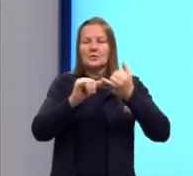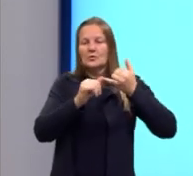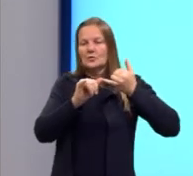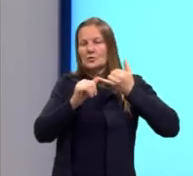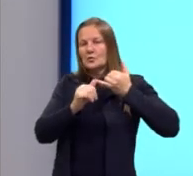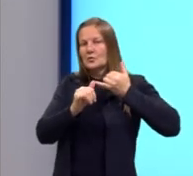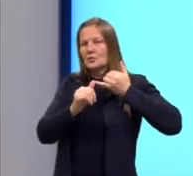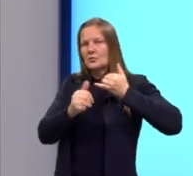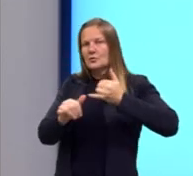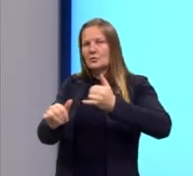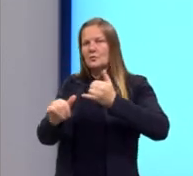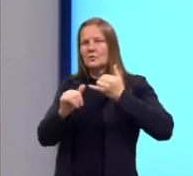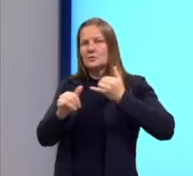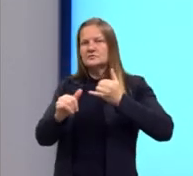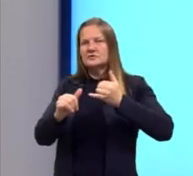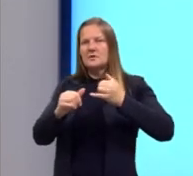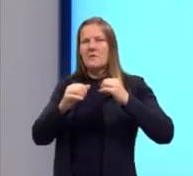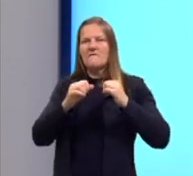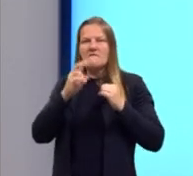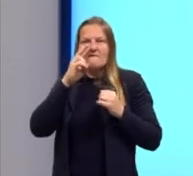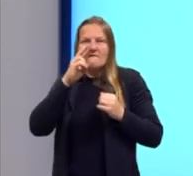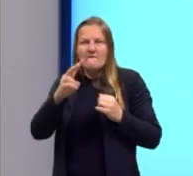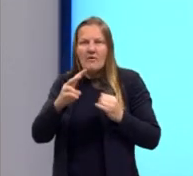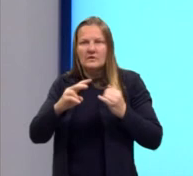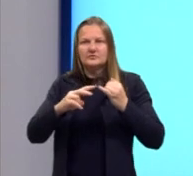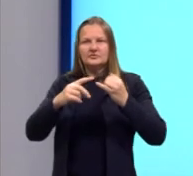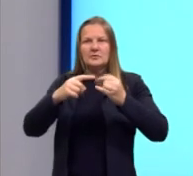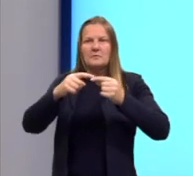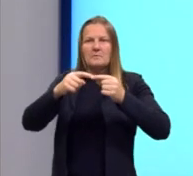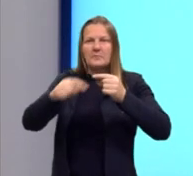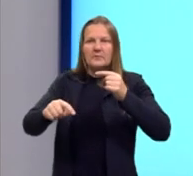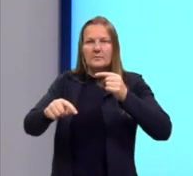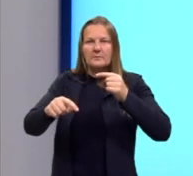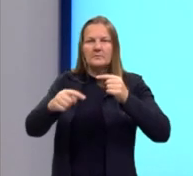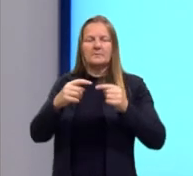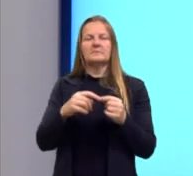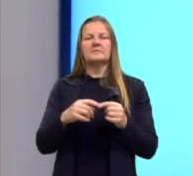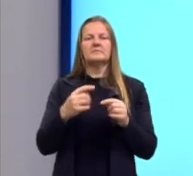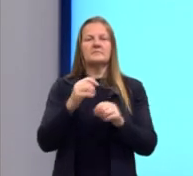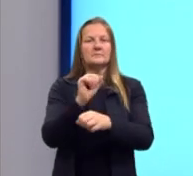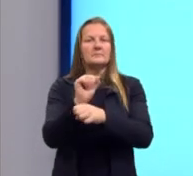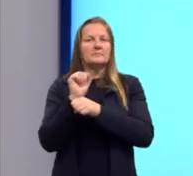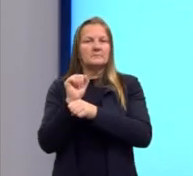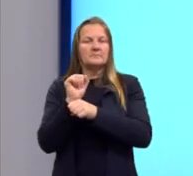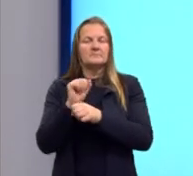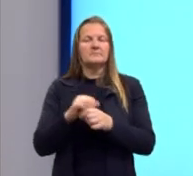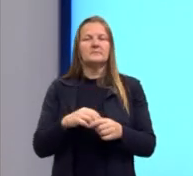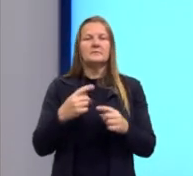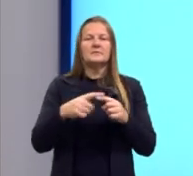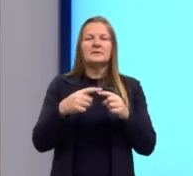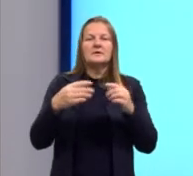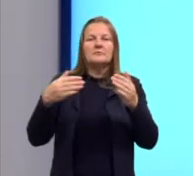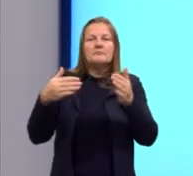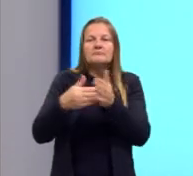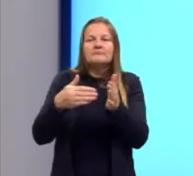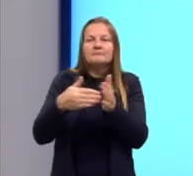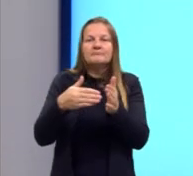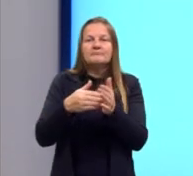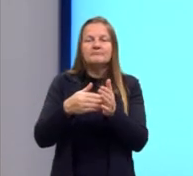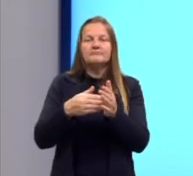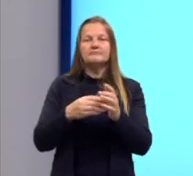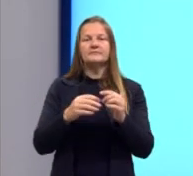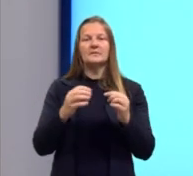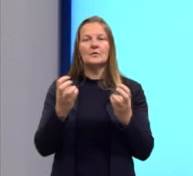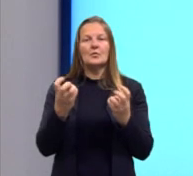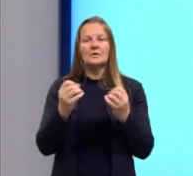ele vai queimar né mas na prática de questões ele vai aparecer para limitar o valor da corrente Então quer dizer